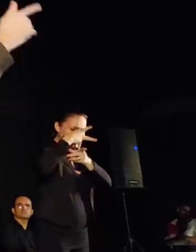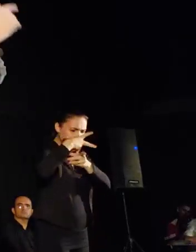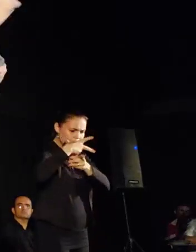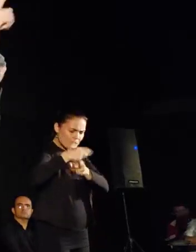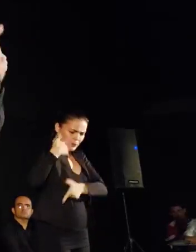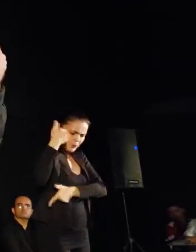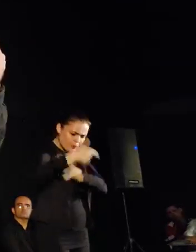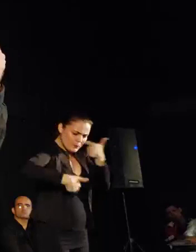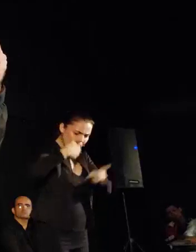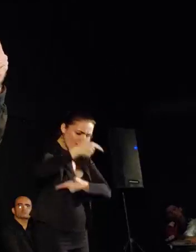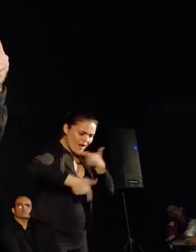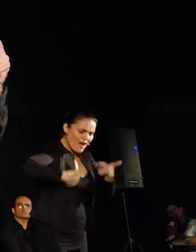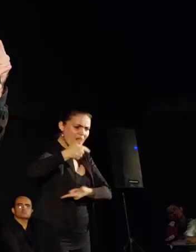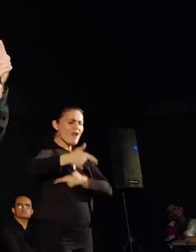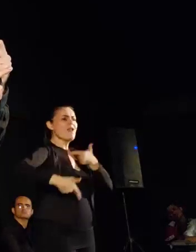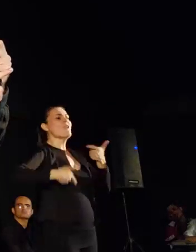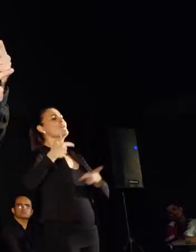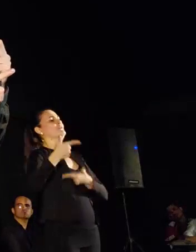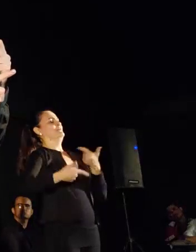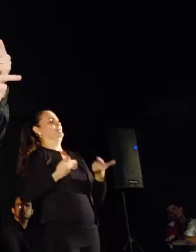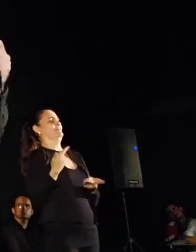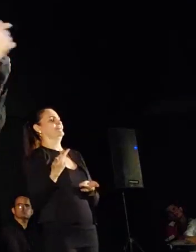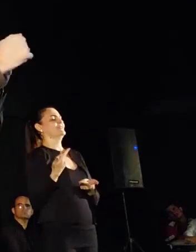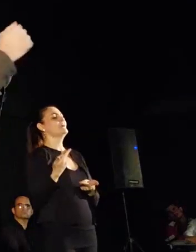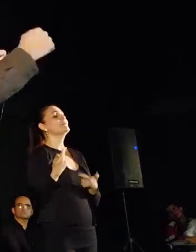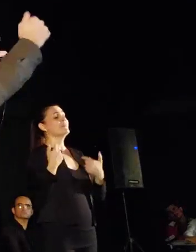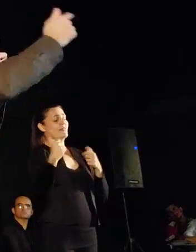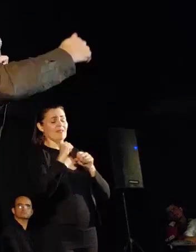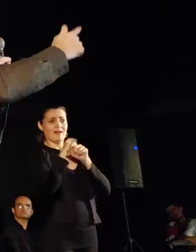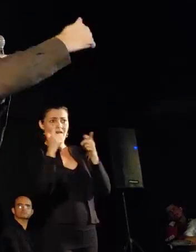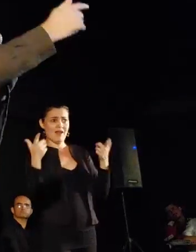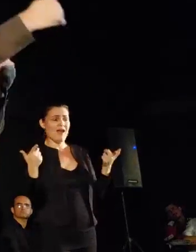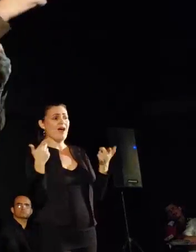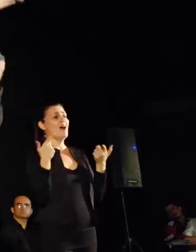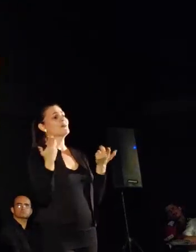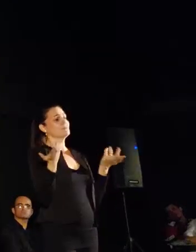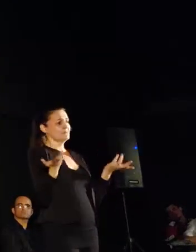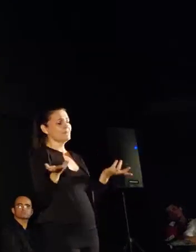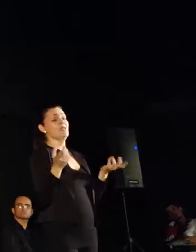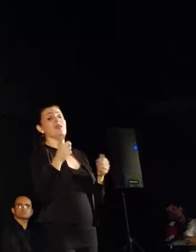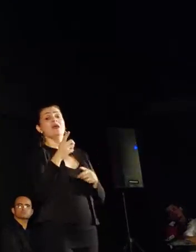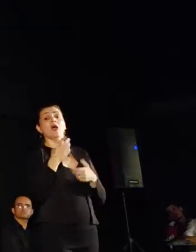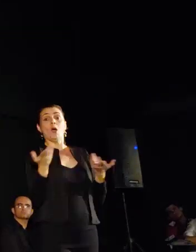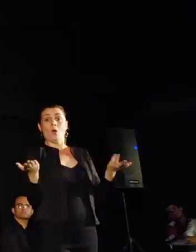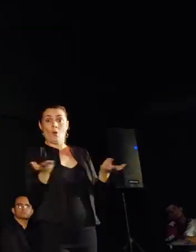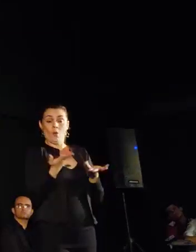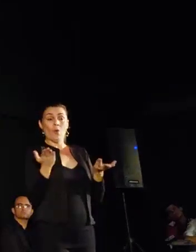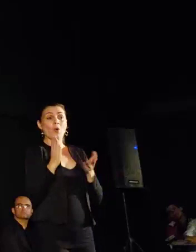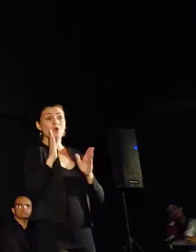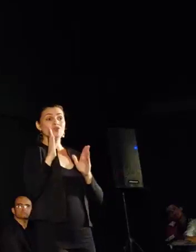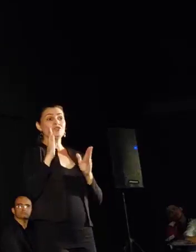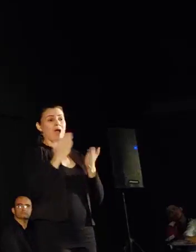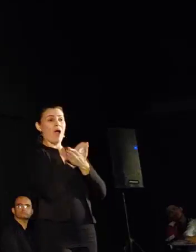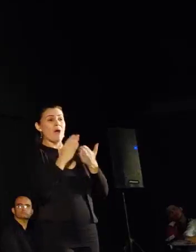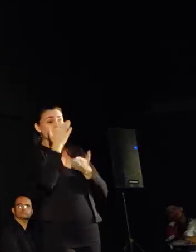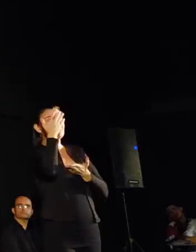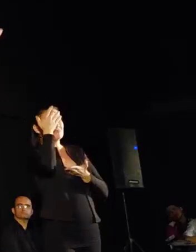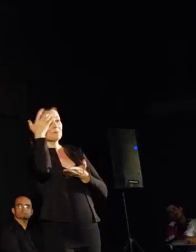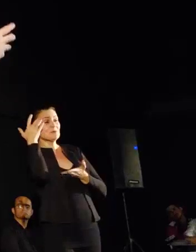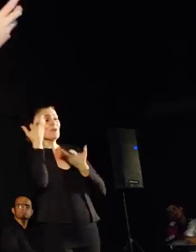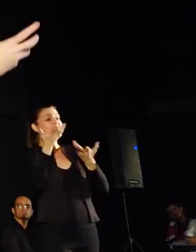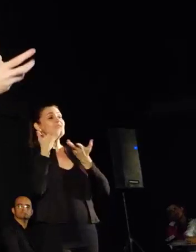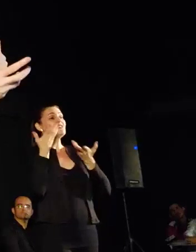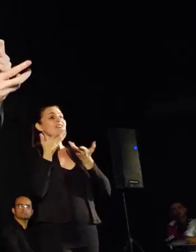de revoltas e de resistência. É claro, porque não é à toa que hoje se tenta apagar histórias desse país, porque trata-se